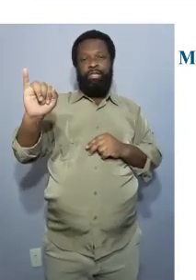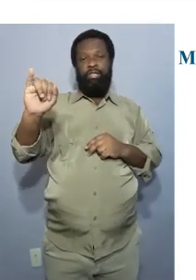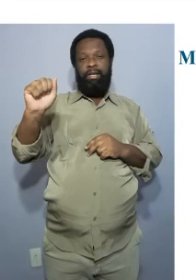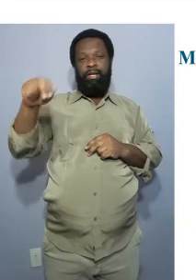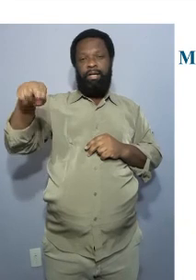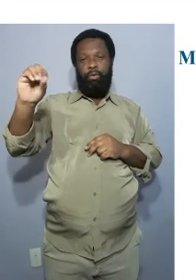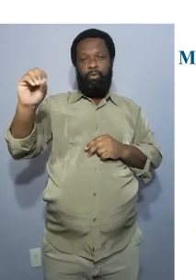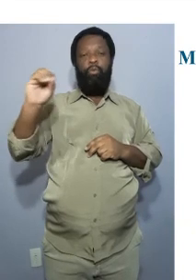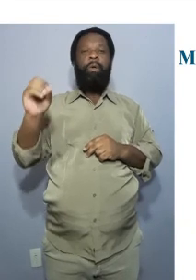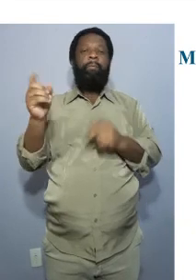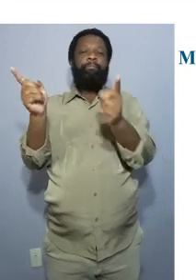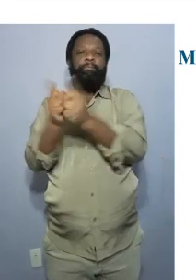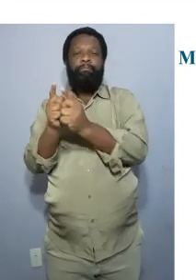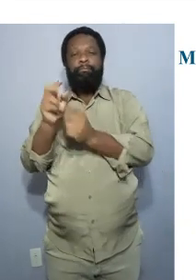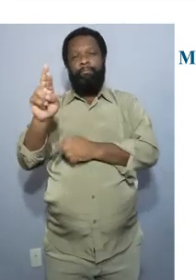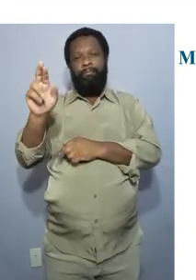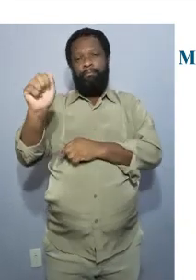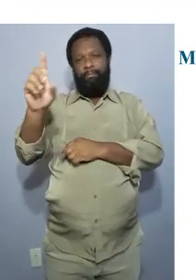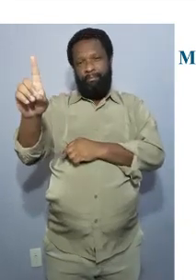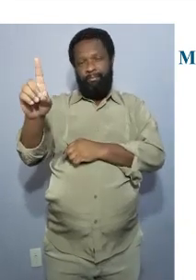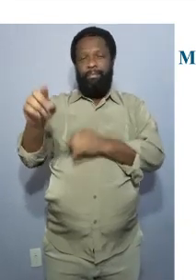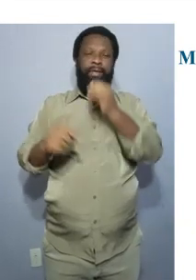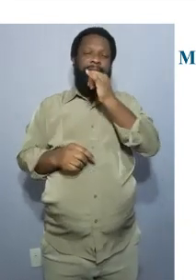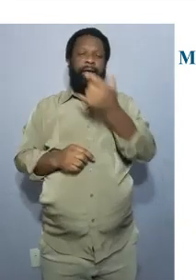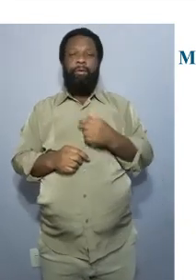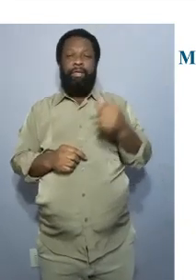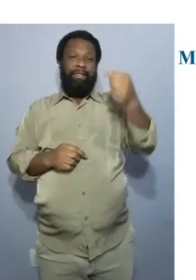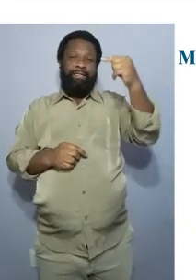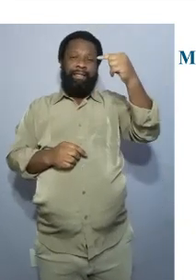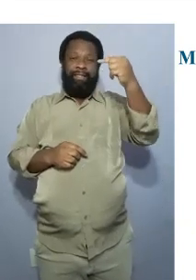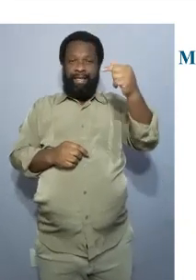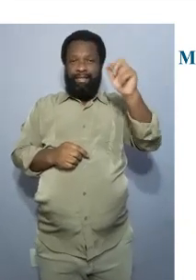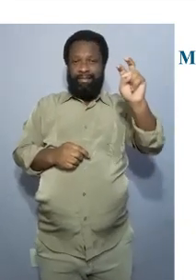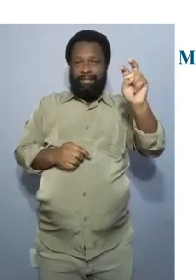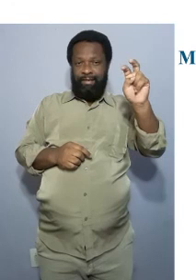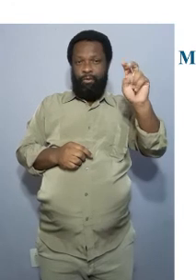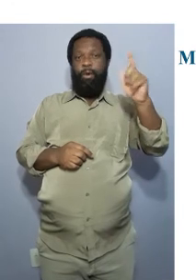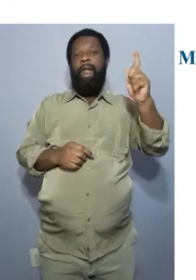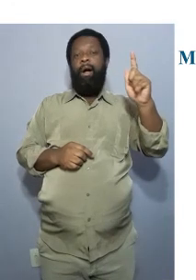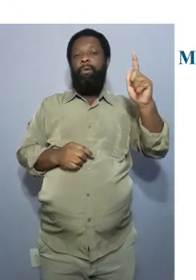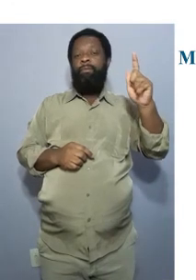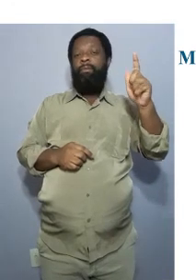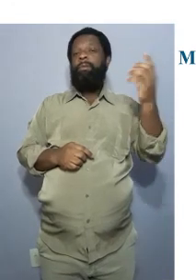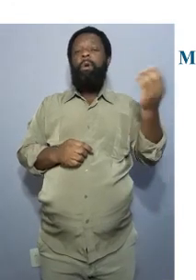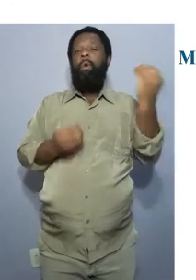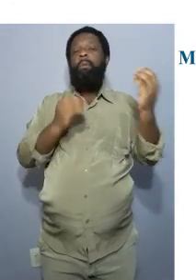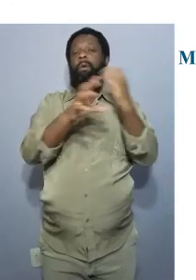rad. R-A-D. Querendo saber, por exemplo, para 75 graus, que é um dos graus diferentes do que a gente tem nesse exercício